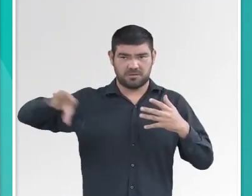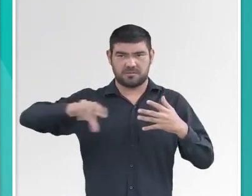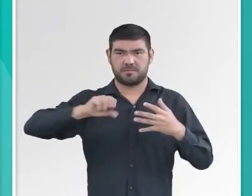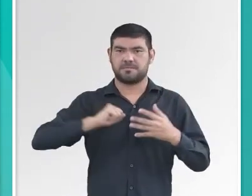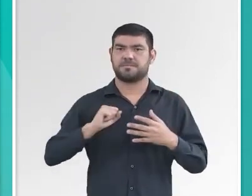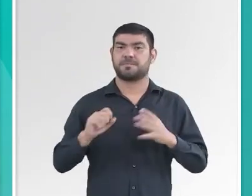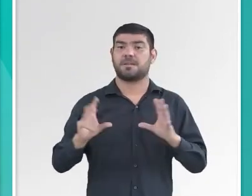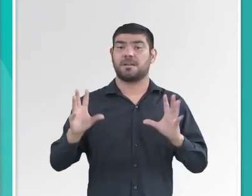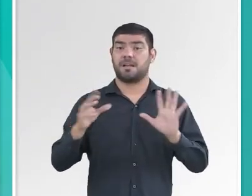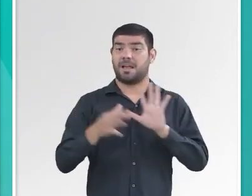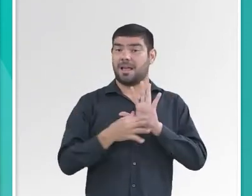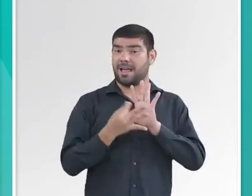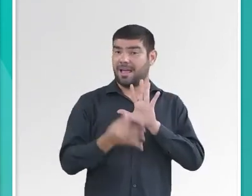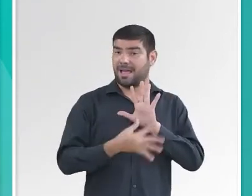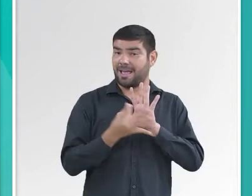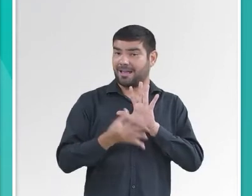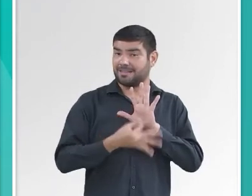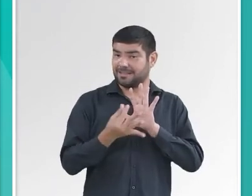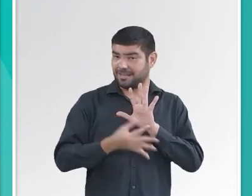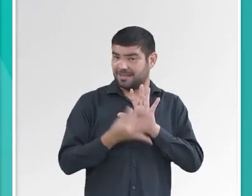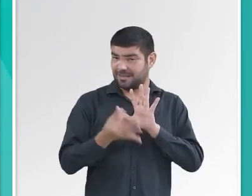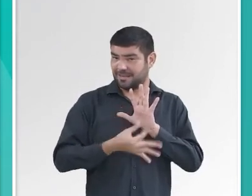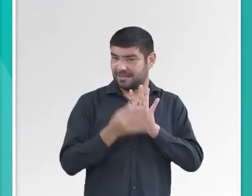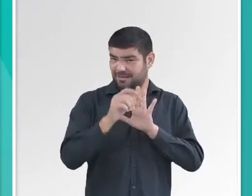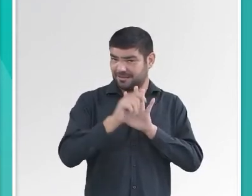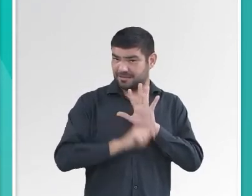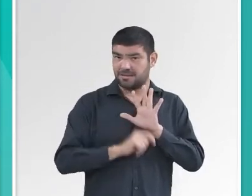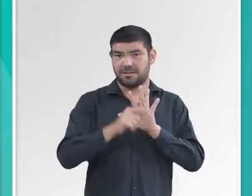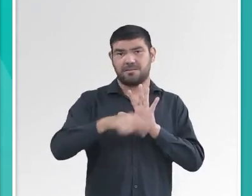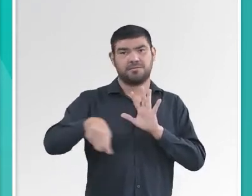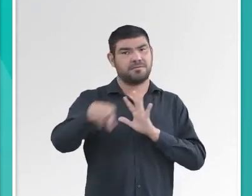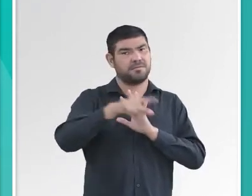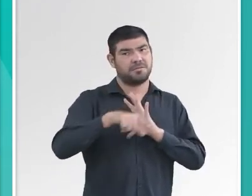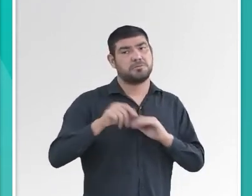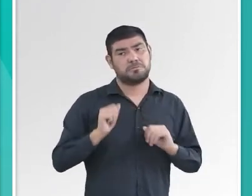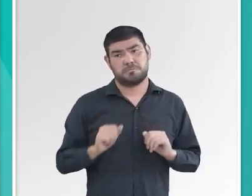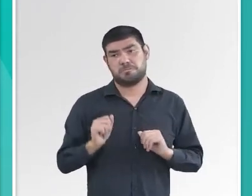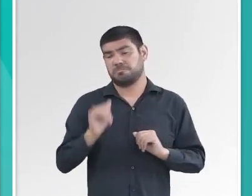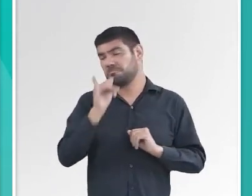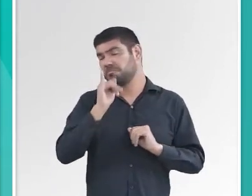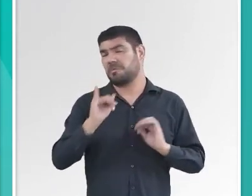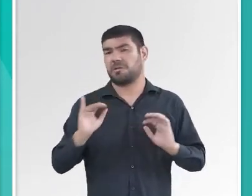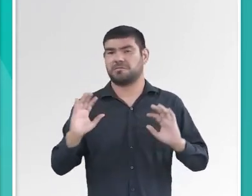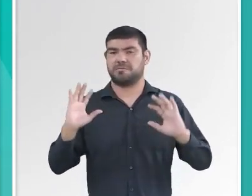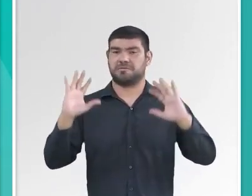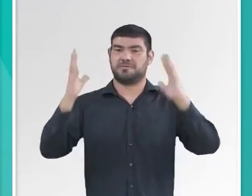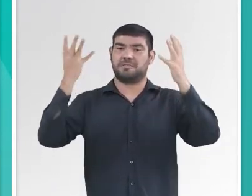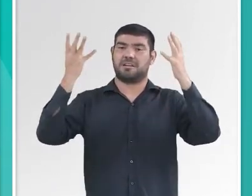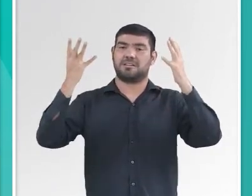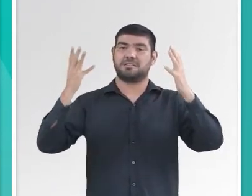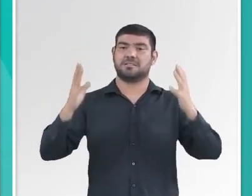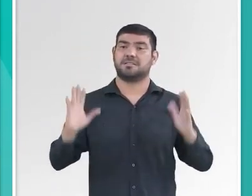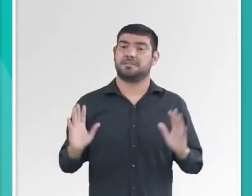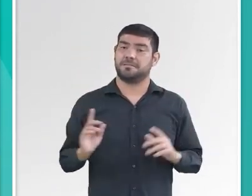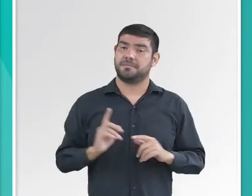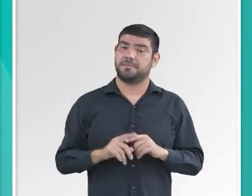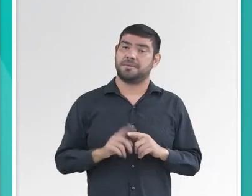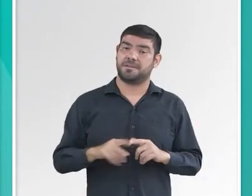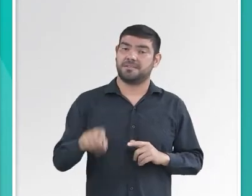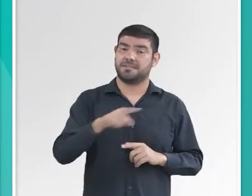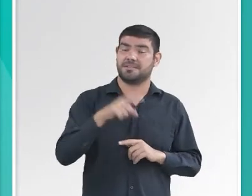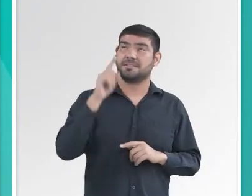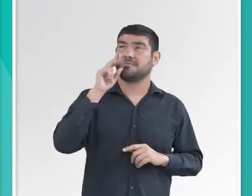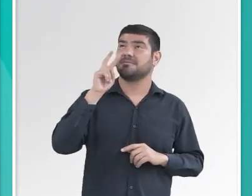as pessoas mais indicadas aí para criticar as festas, as manifestações populares. Por quê? Porque vocês